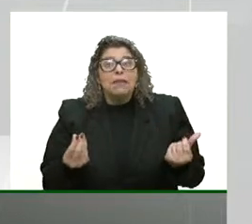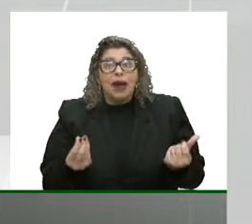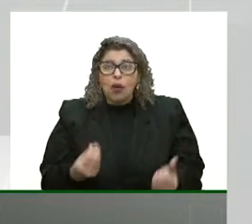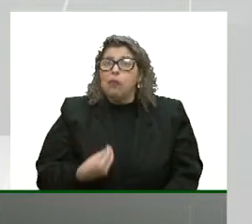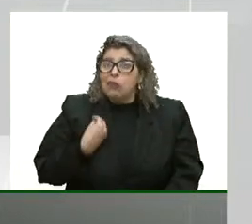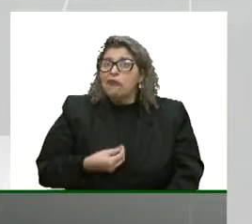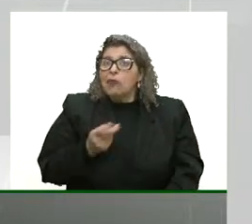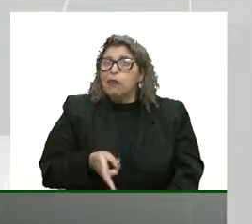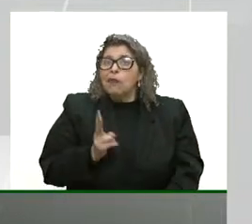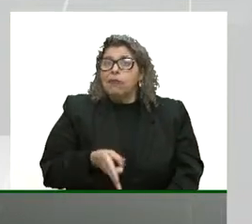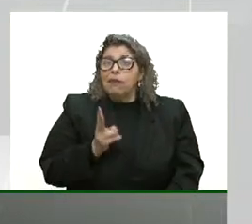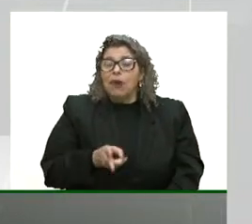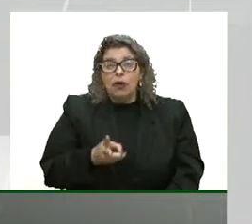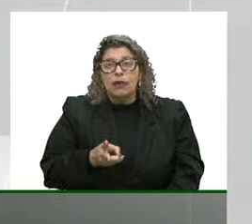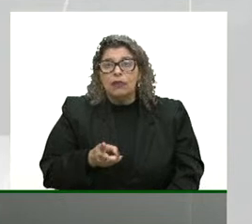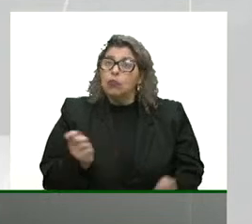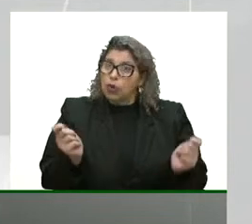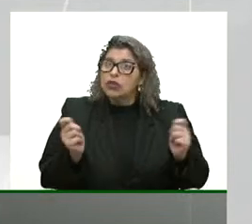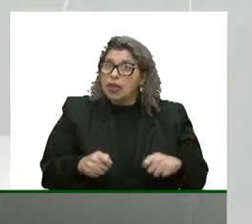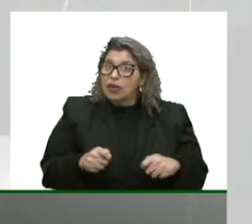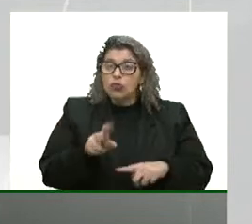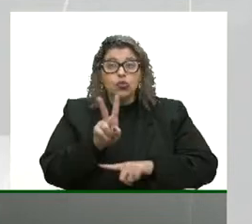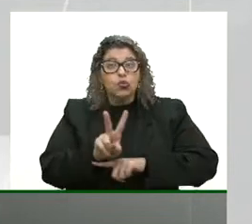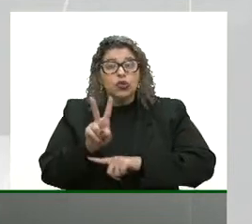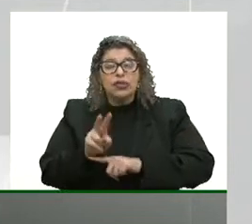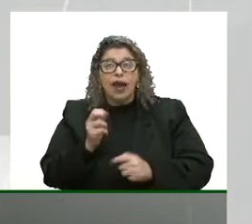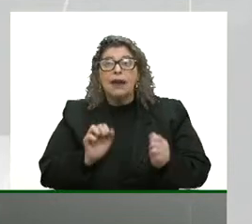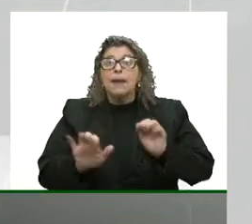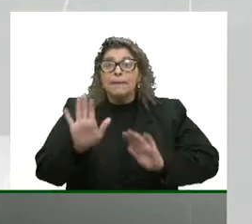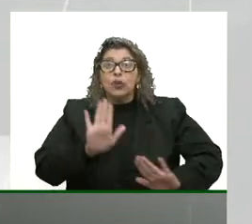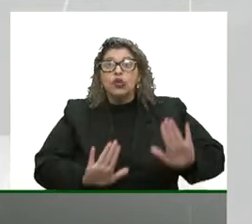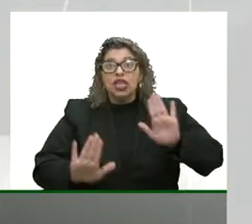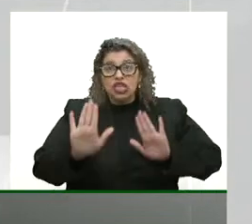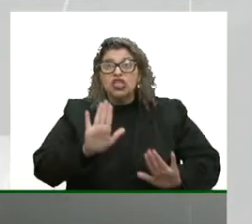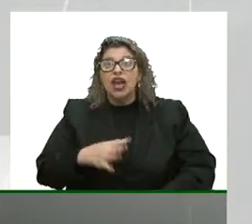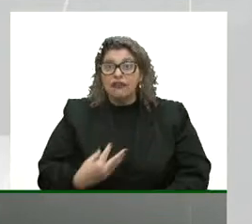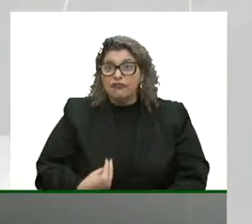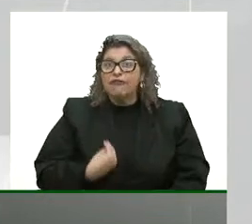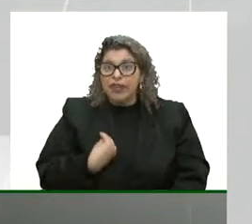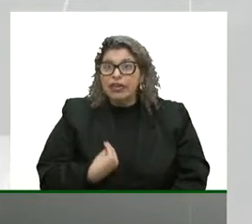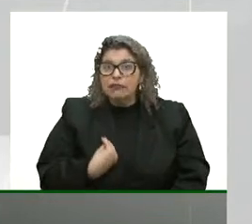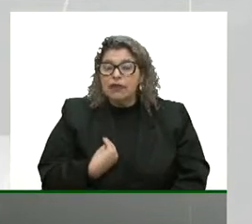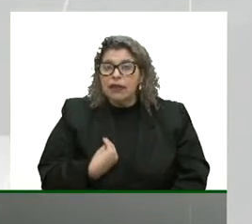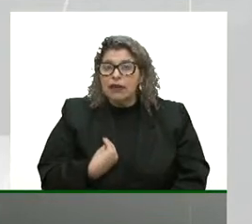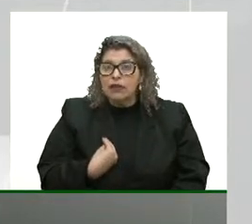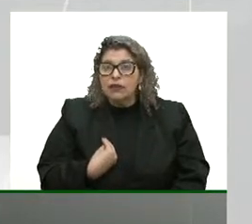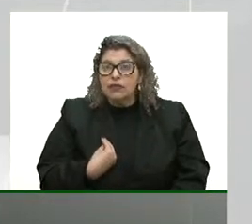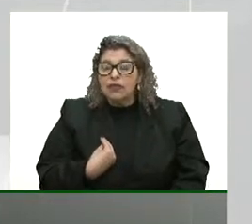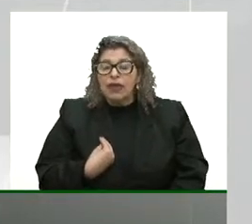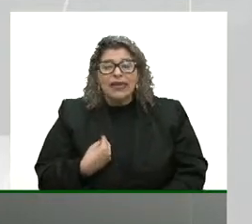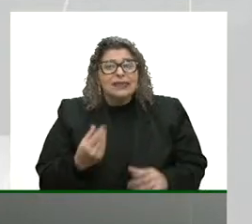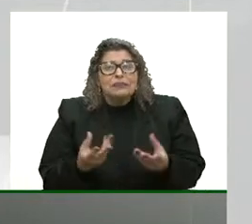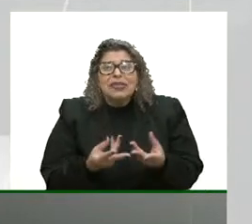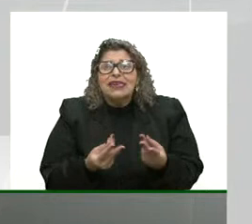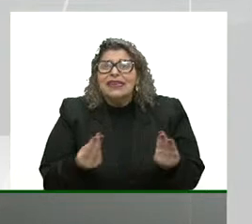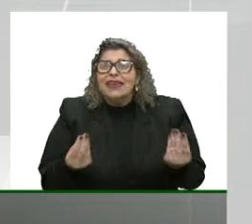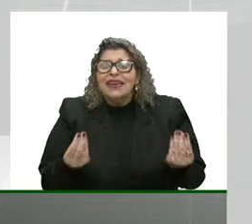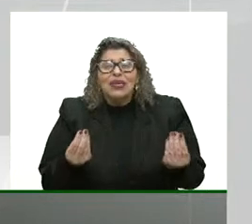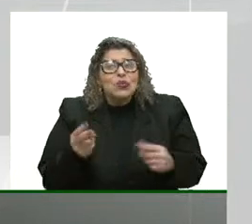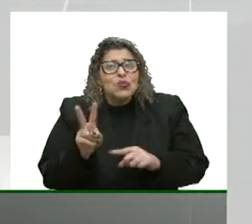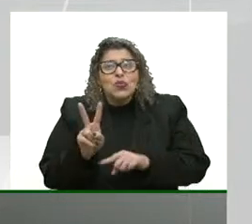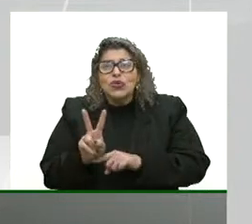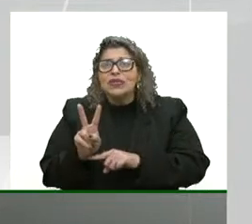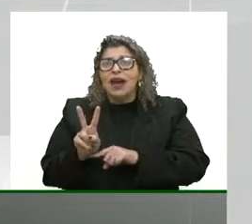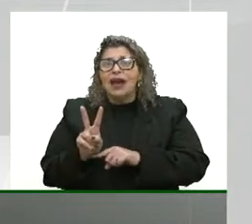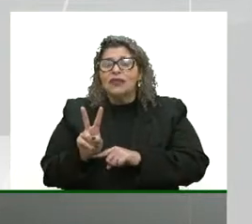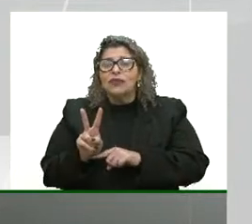para frente. Nós podemos proteger a vida e estamos de parabéns ao fazer esse pequeno gesto hoje que